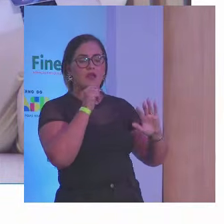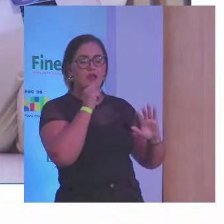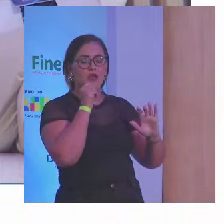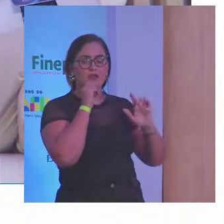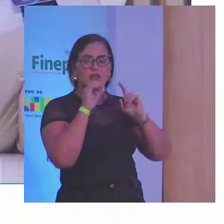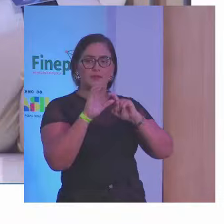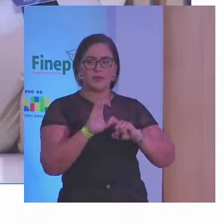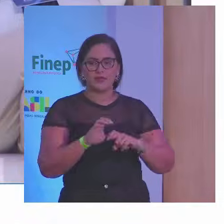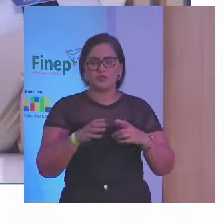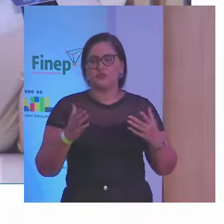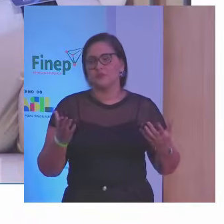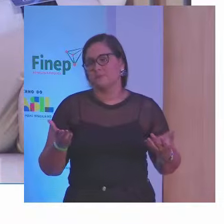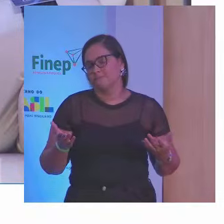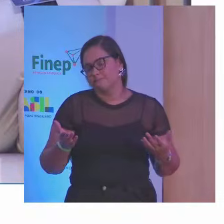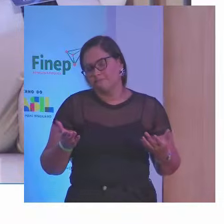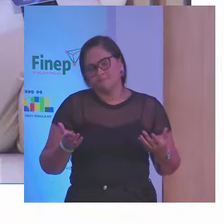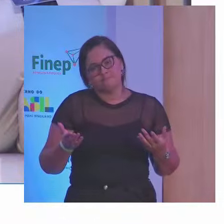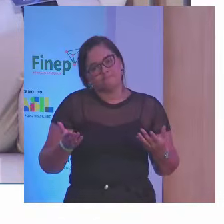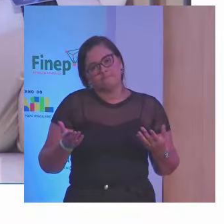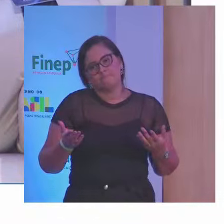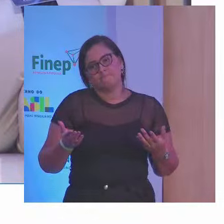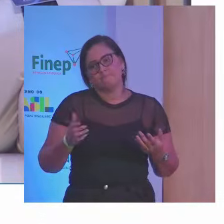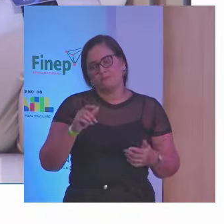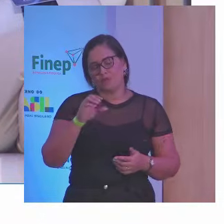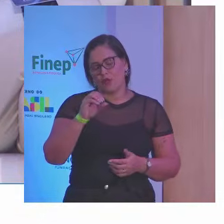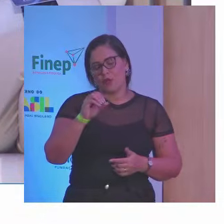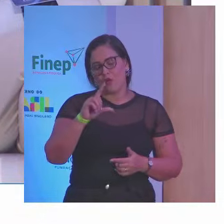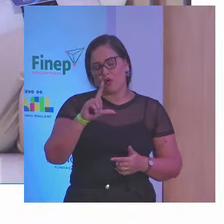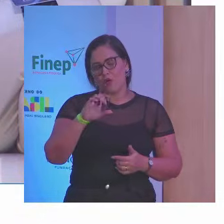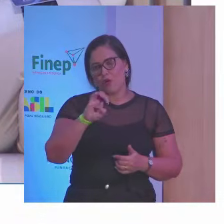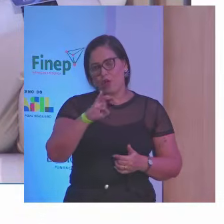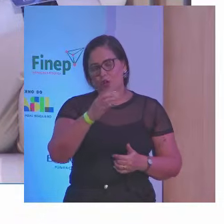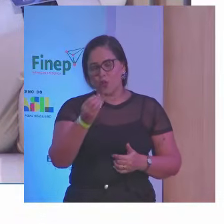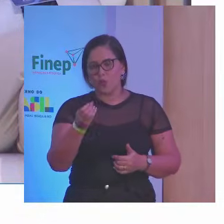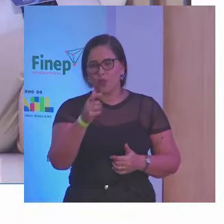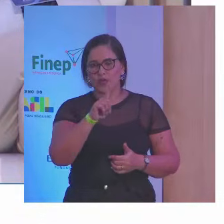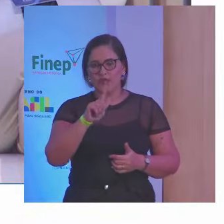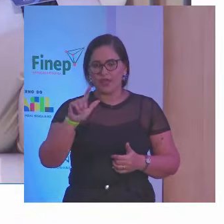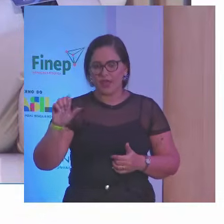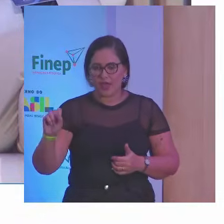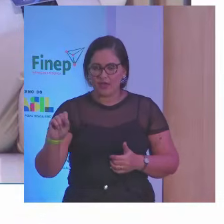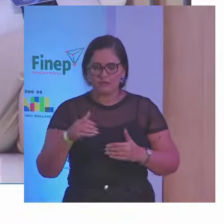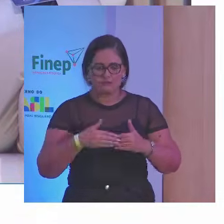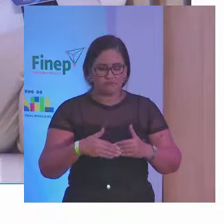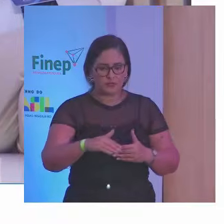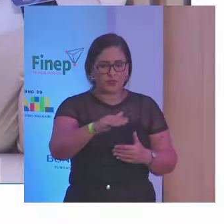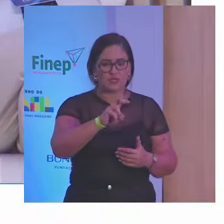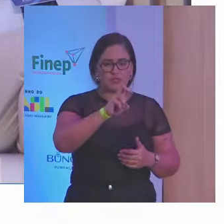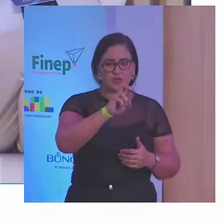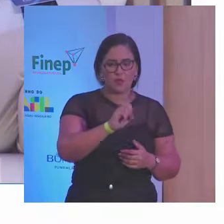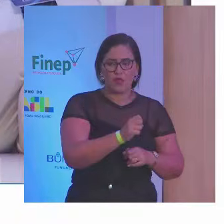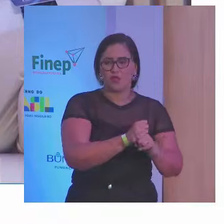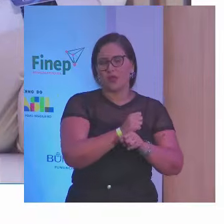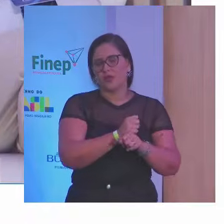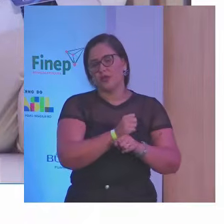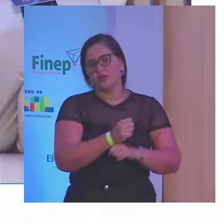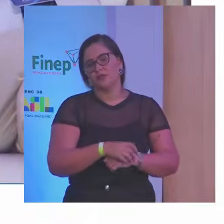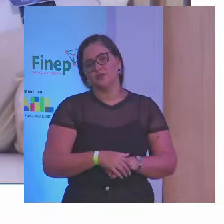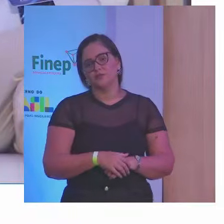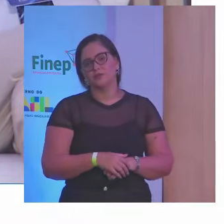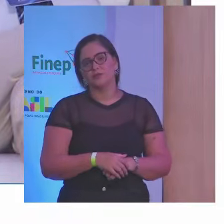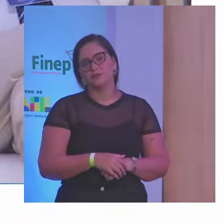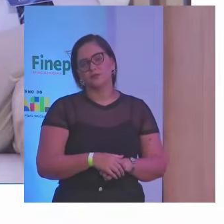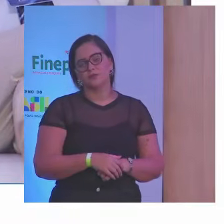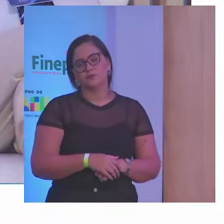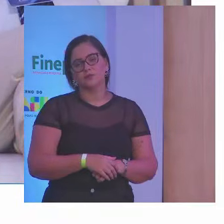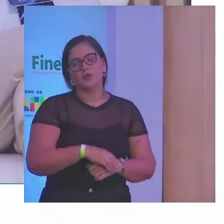depender de óleo e gás, né, pelos próximos, não sei, talvez 50 anos, né?